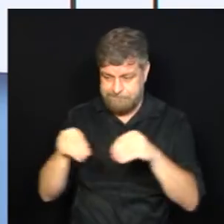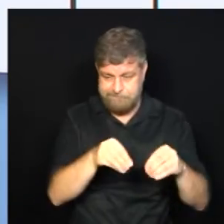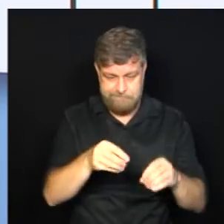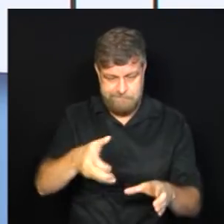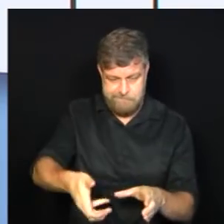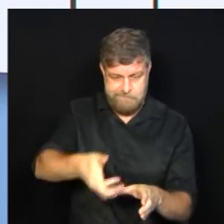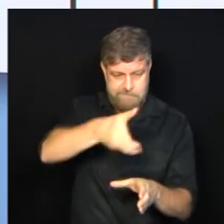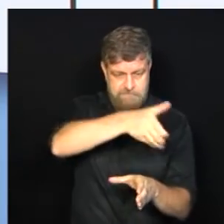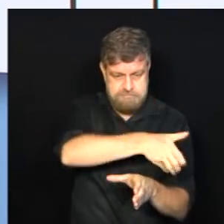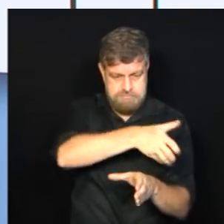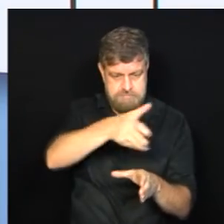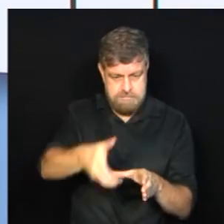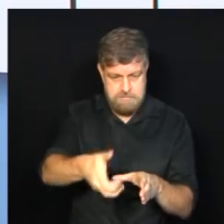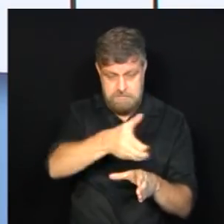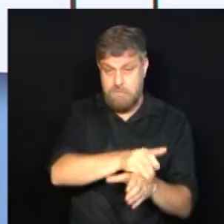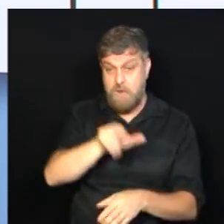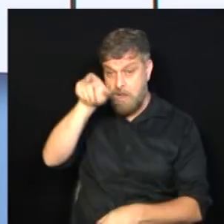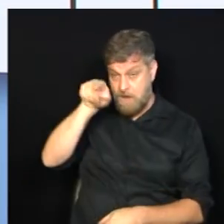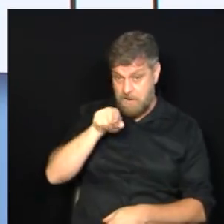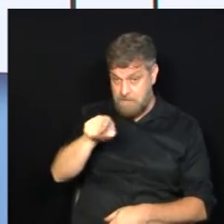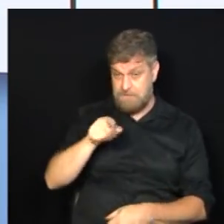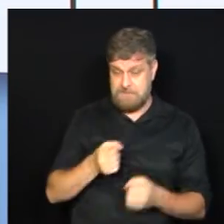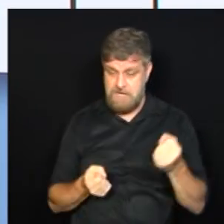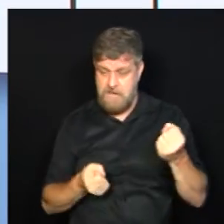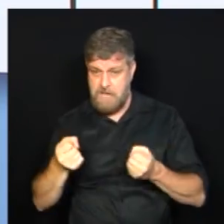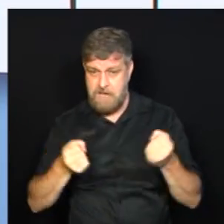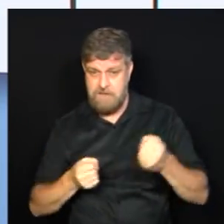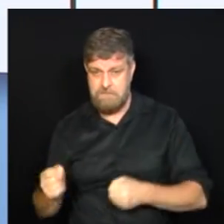Por isso que você que utiliza a